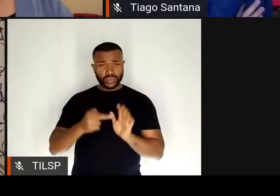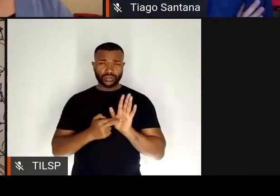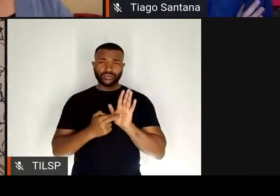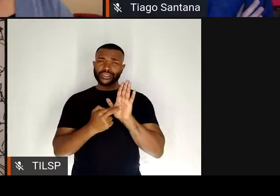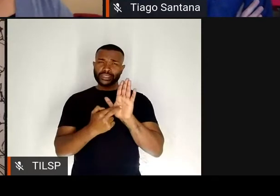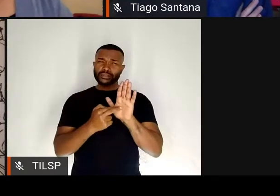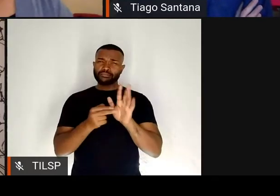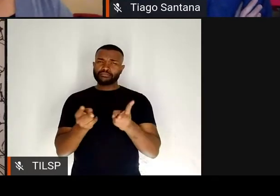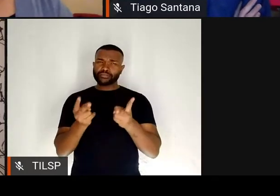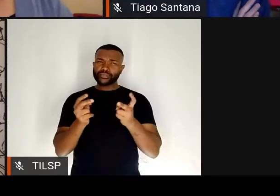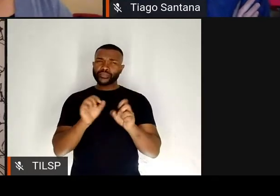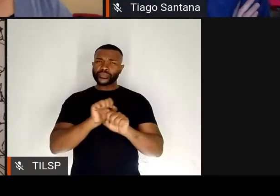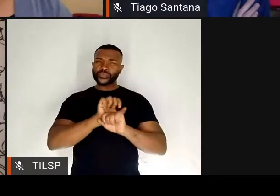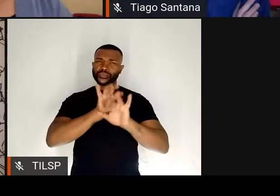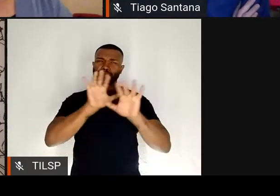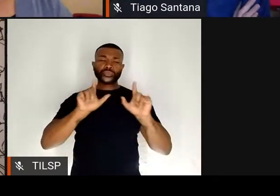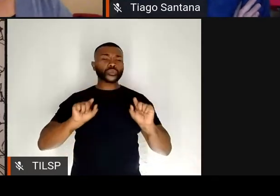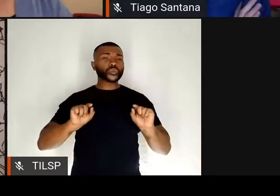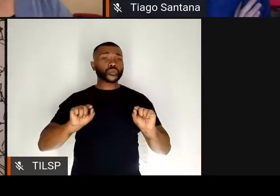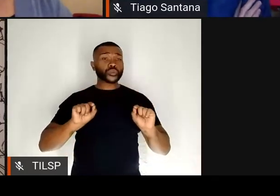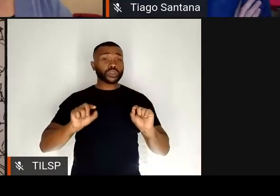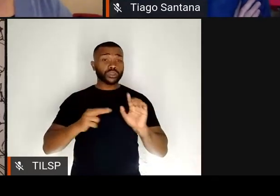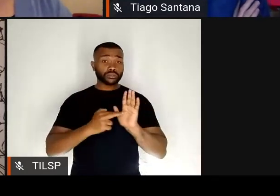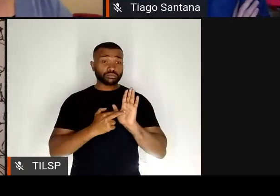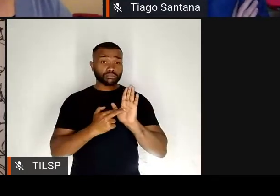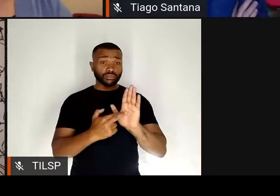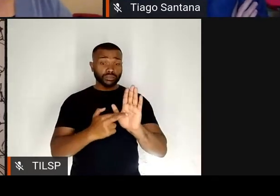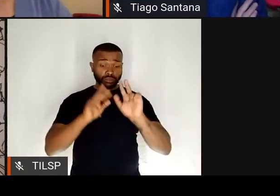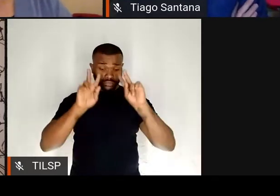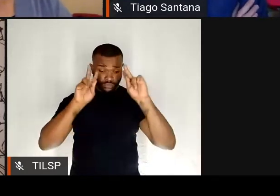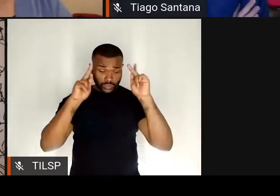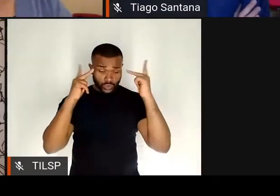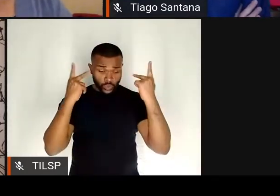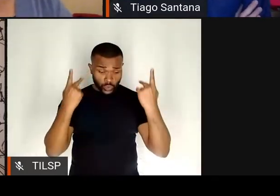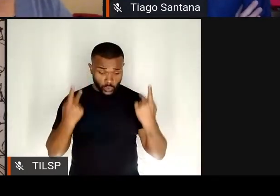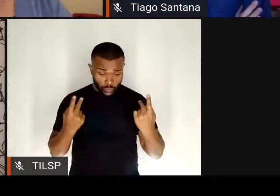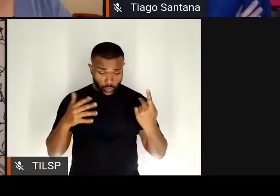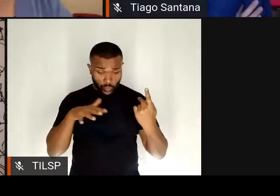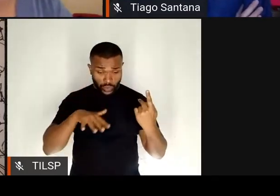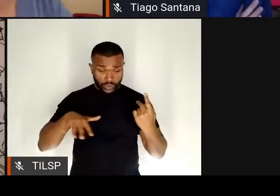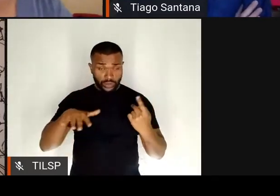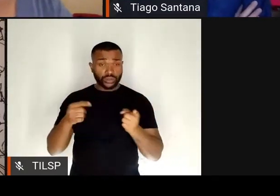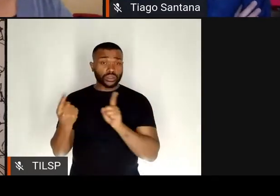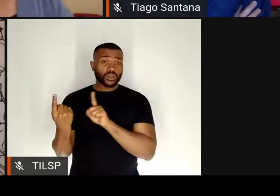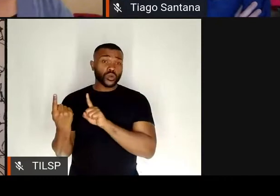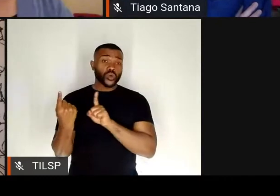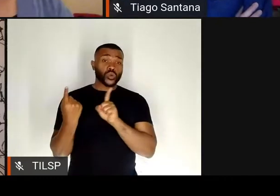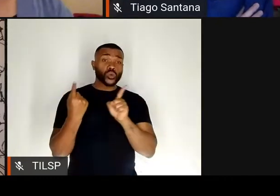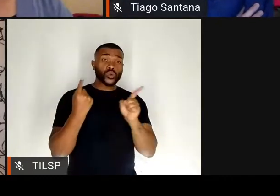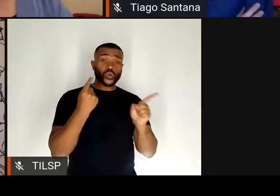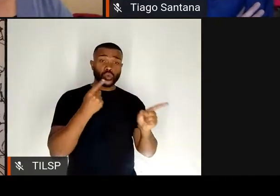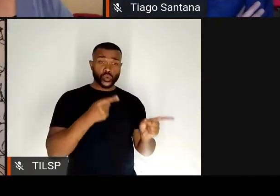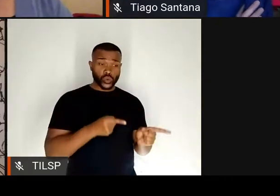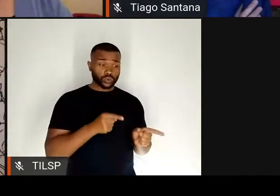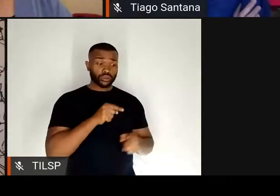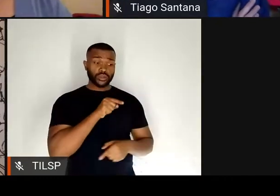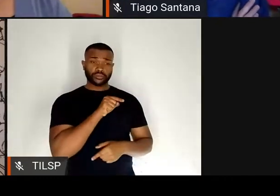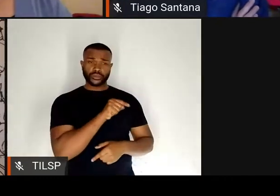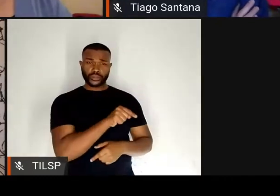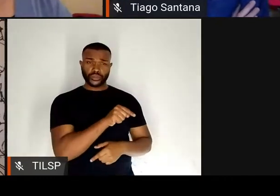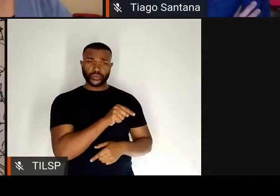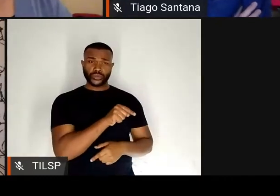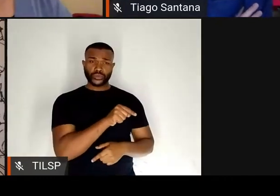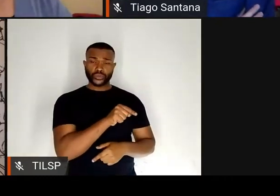que a representação humanista se opõe, se contrapõe deliberadamente a isso,